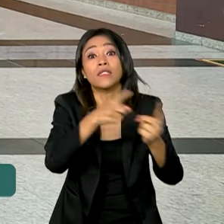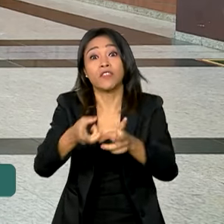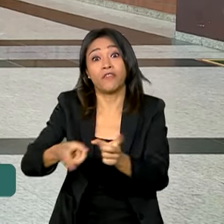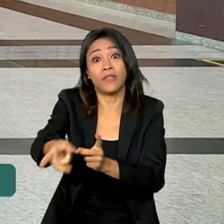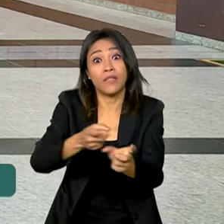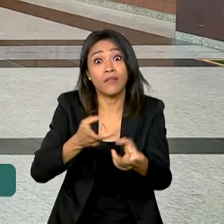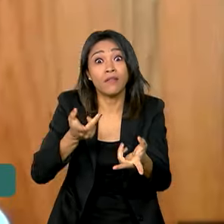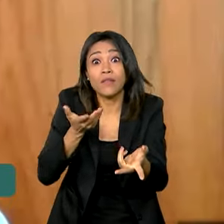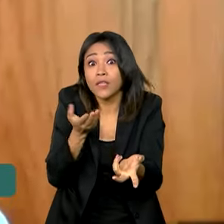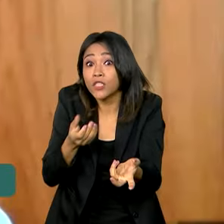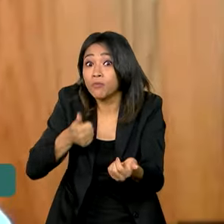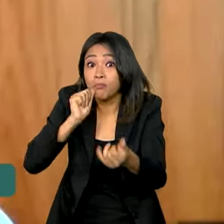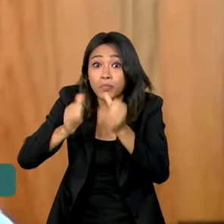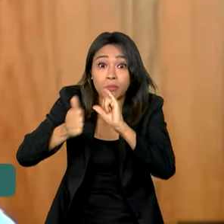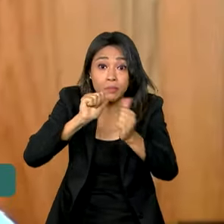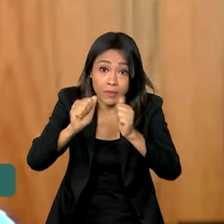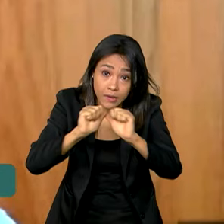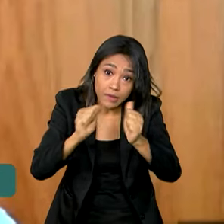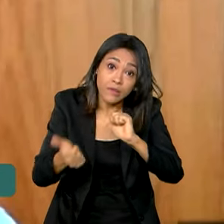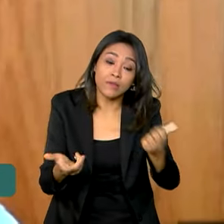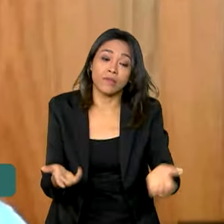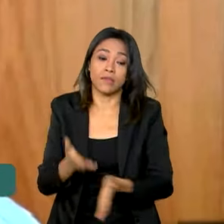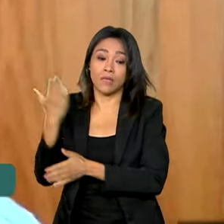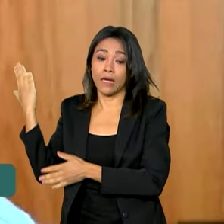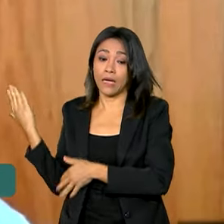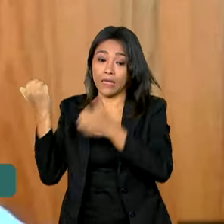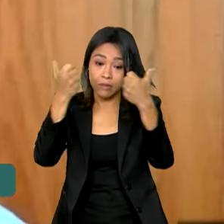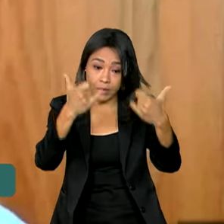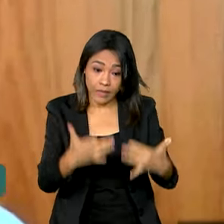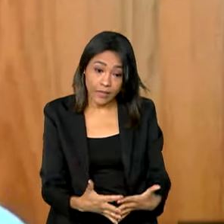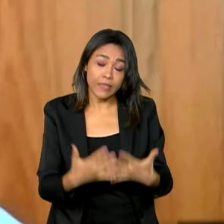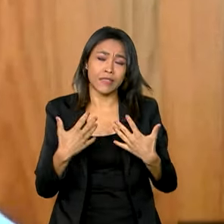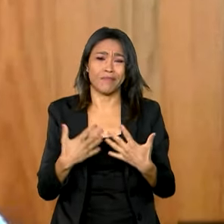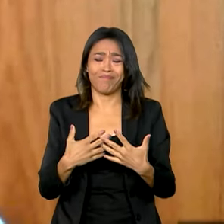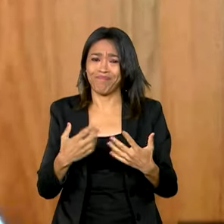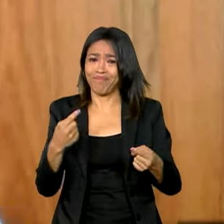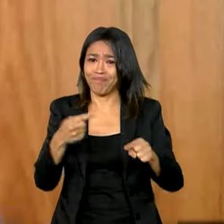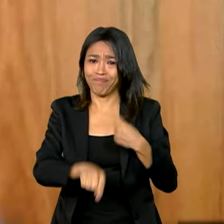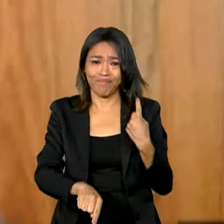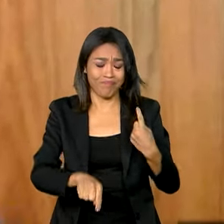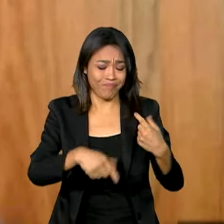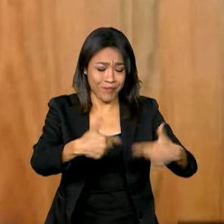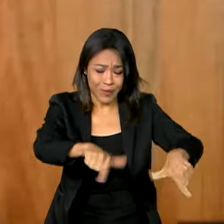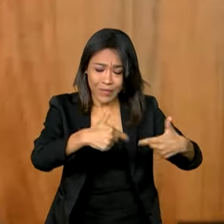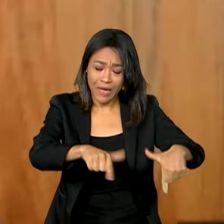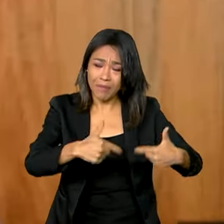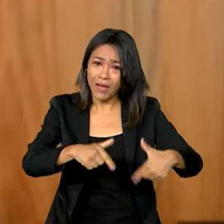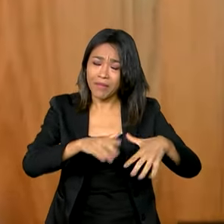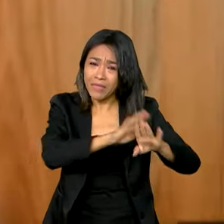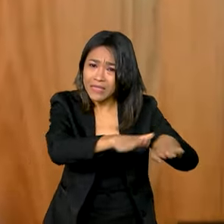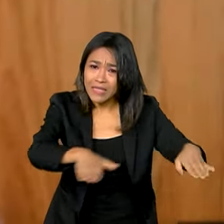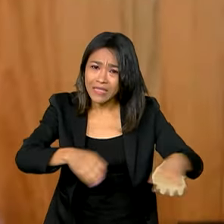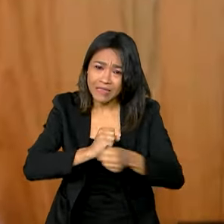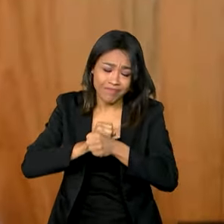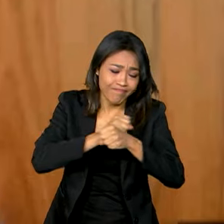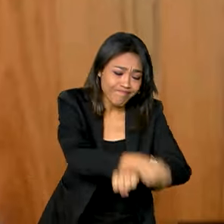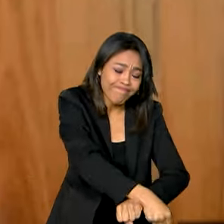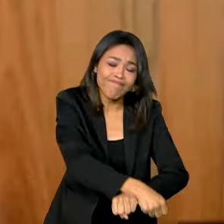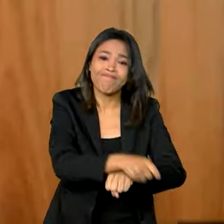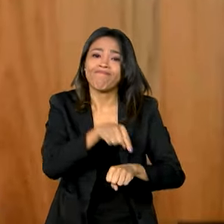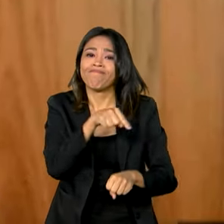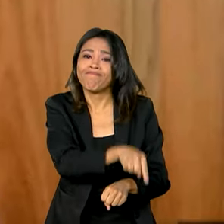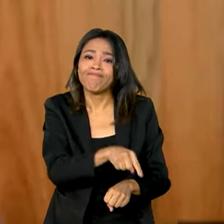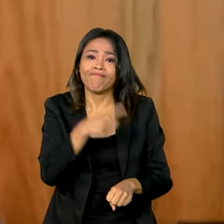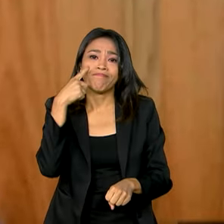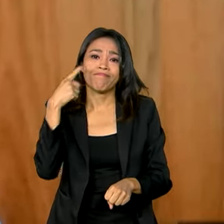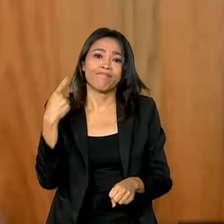bebidas alcoólicas. Além de classificá-las, né, em situação de trabalho infantil, identificou-se as ocupações por elas exercidas